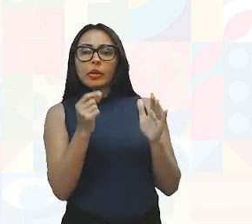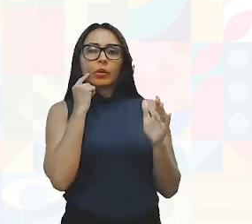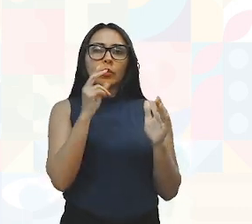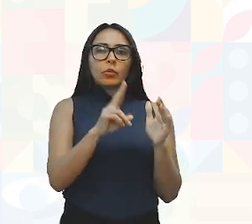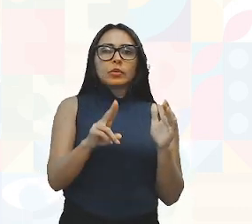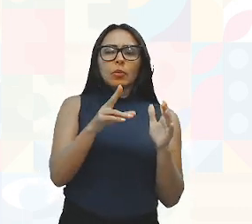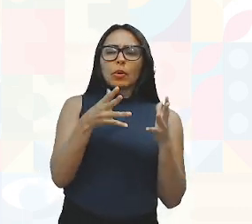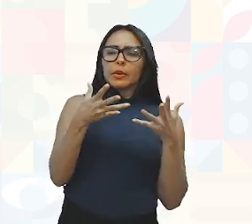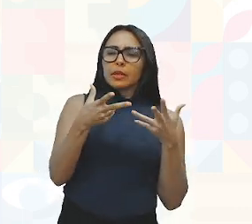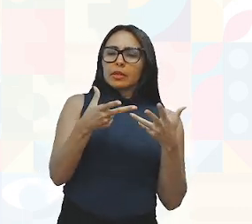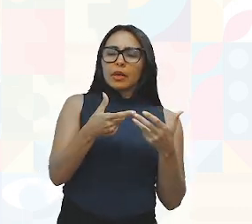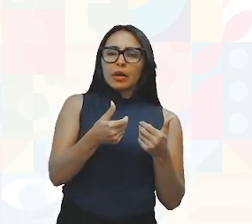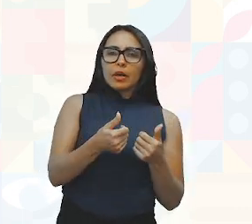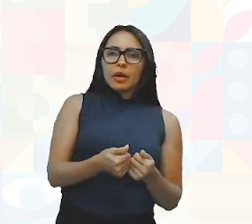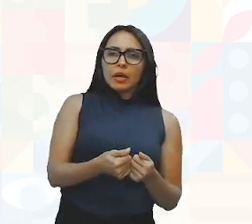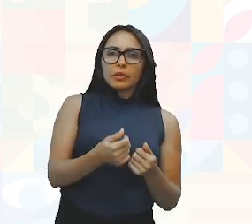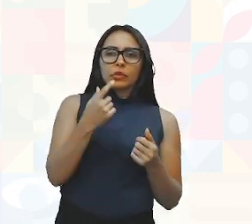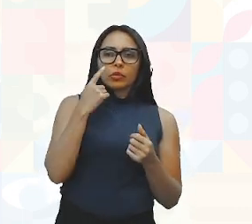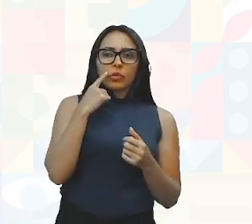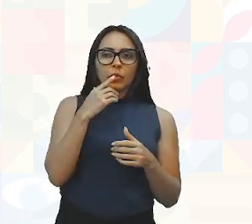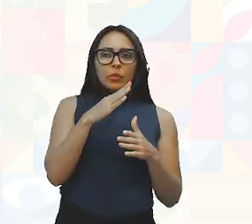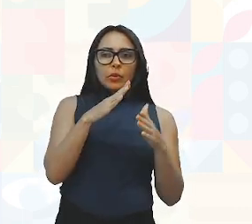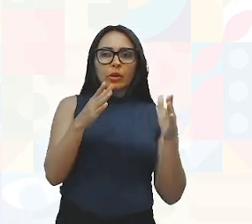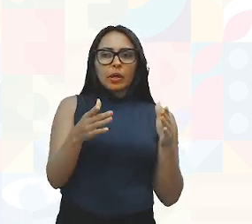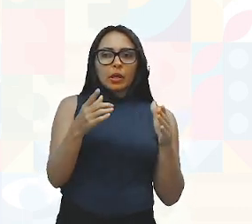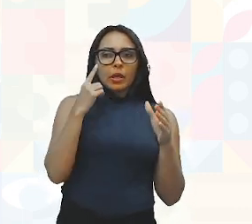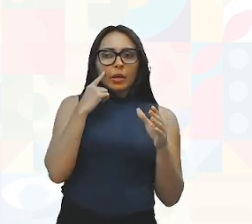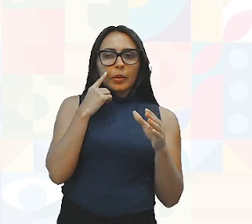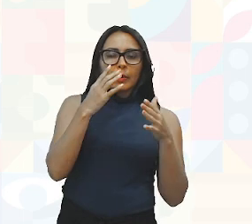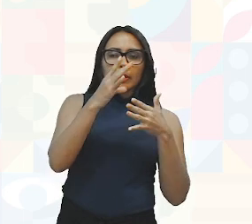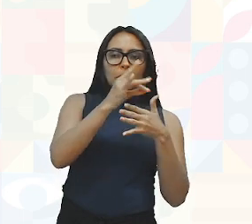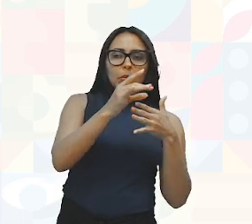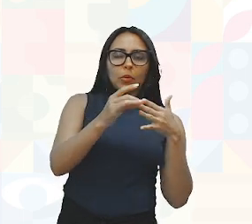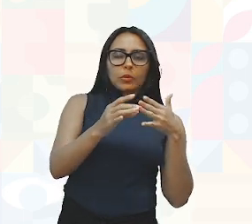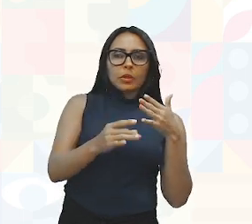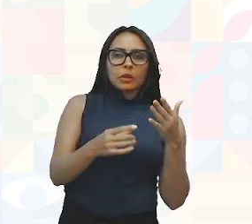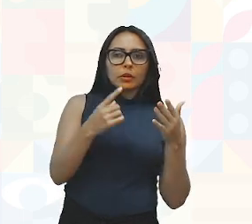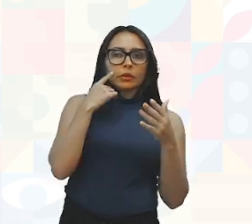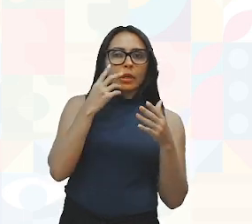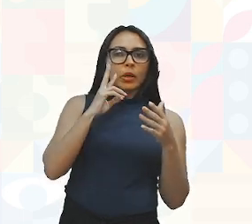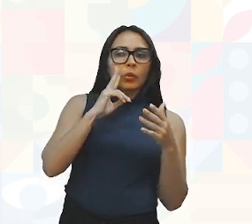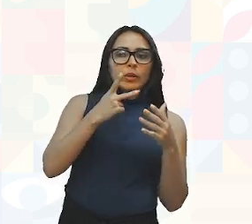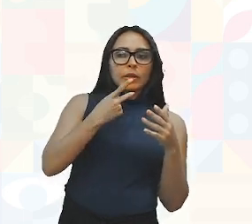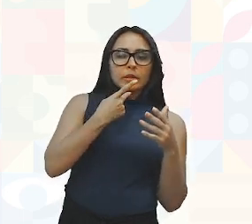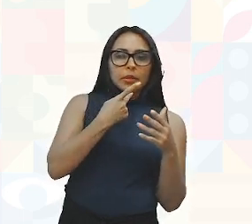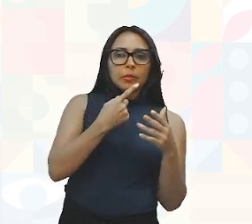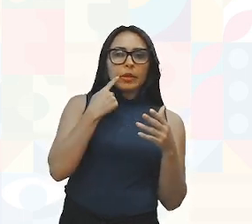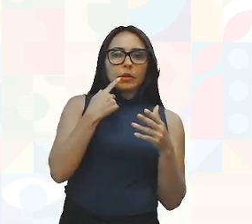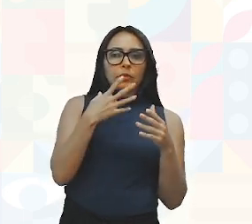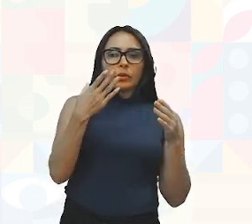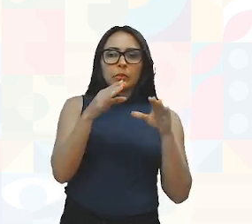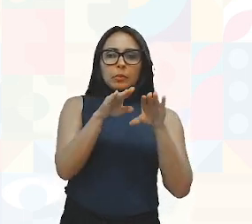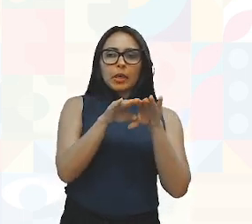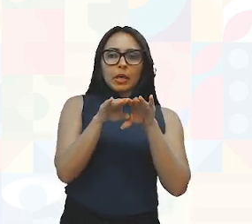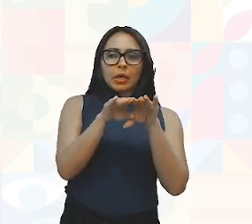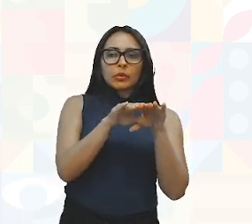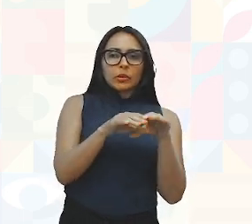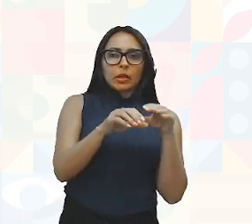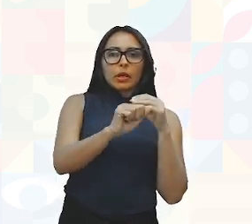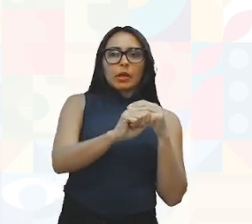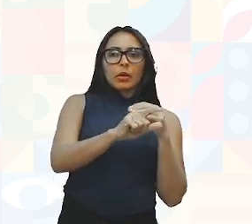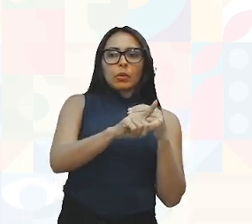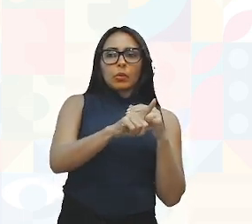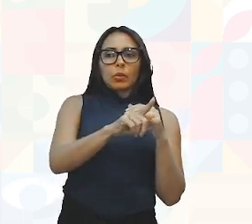como abstração, decomposição, reconhecimento de padrões e algoritmos para entender